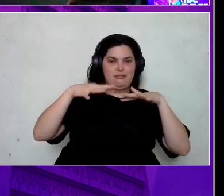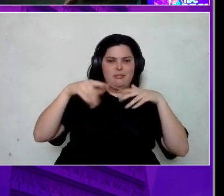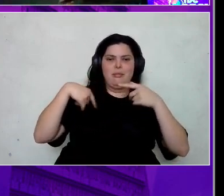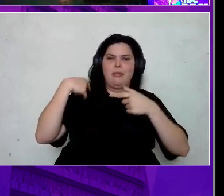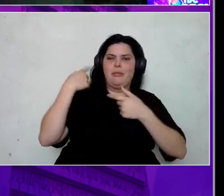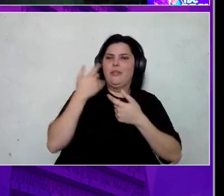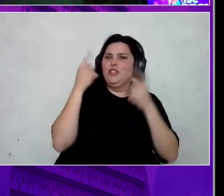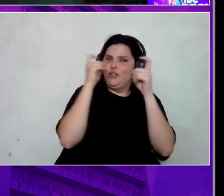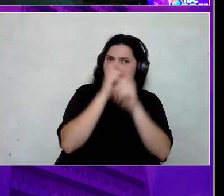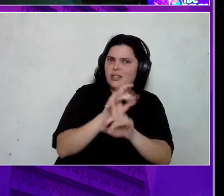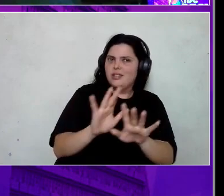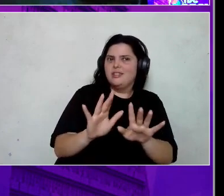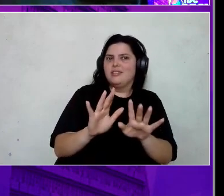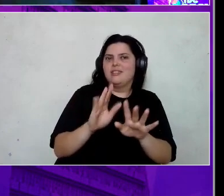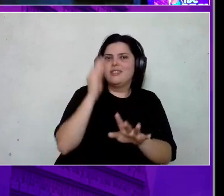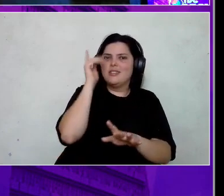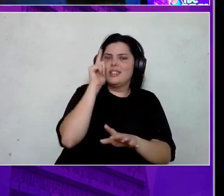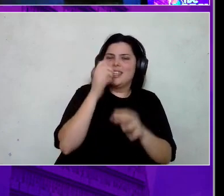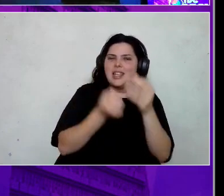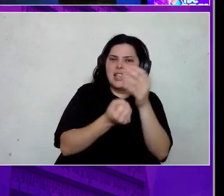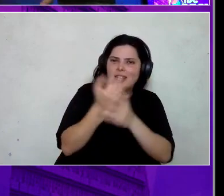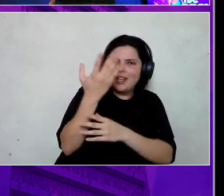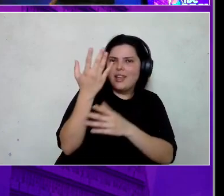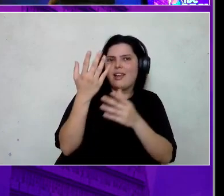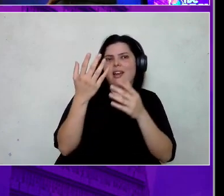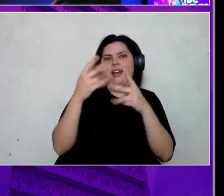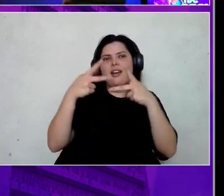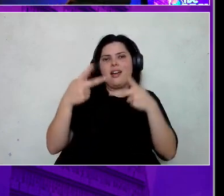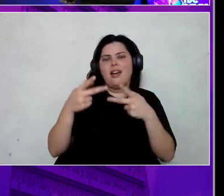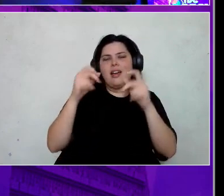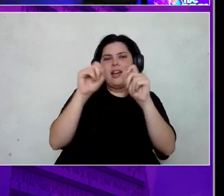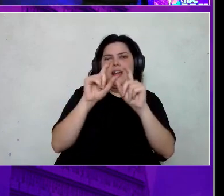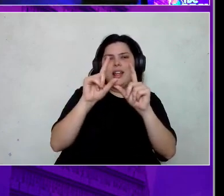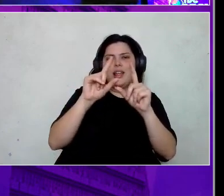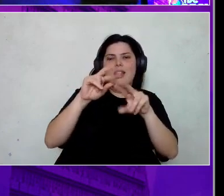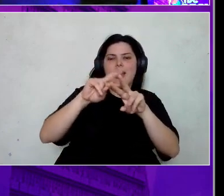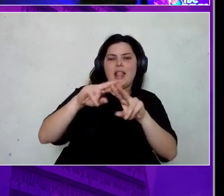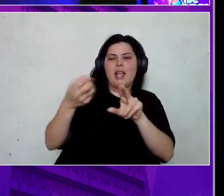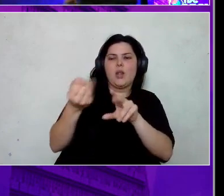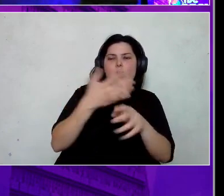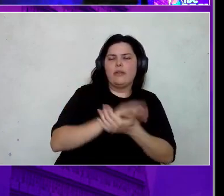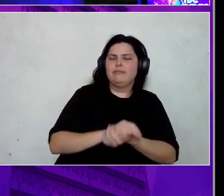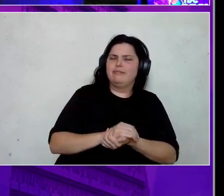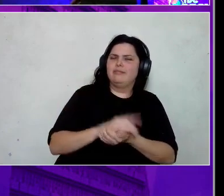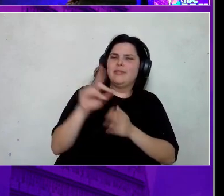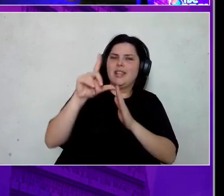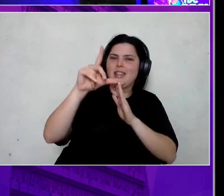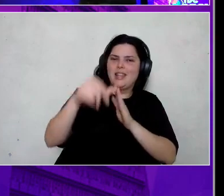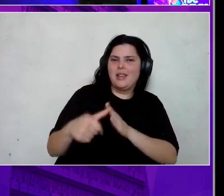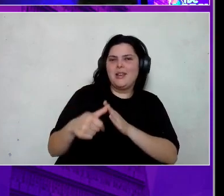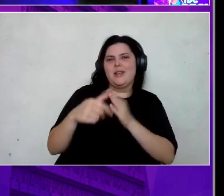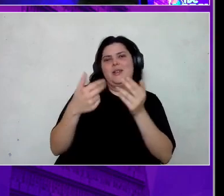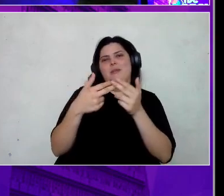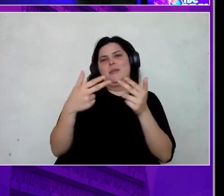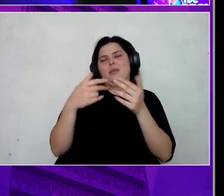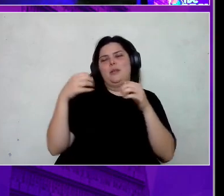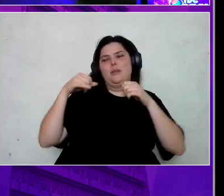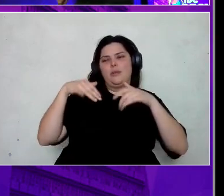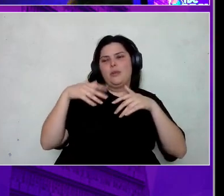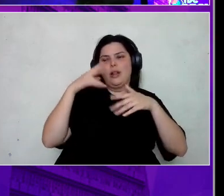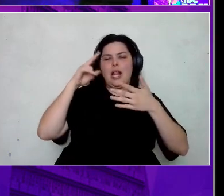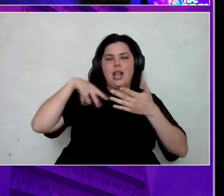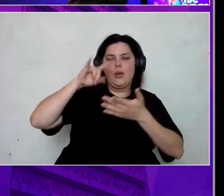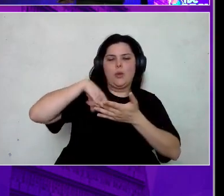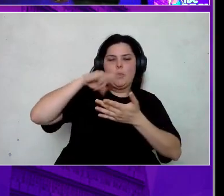para criar um branch, passar umas tags, coisa do tipo. Mas depois as coisas fluíram, li uma documentação